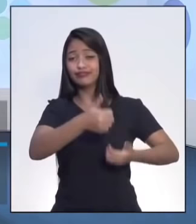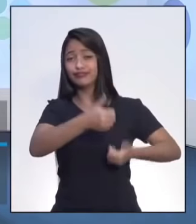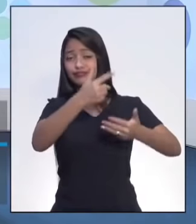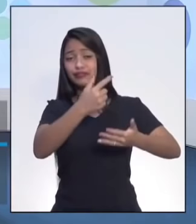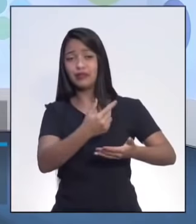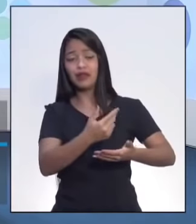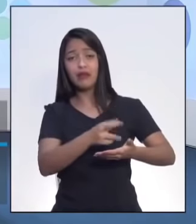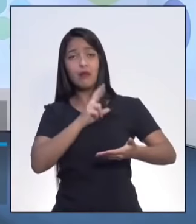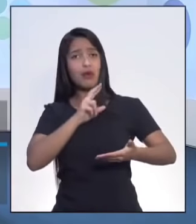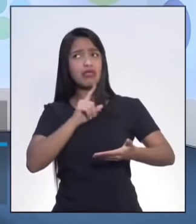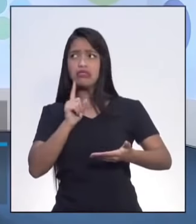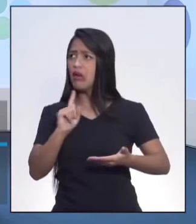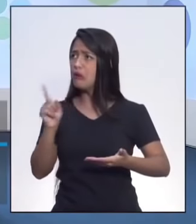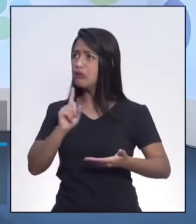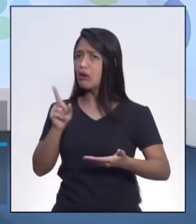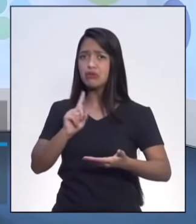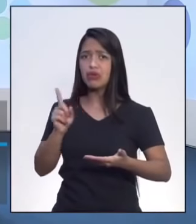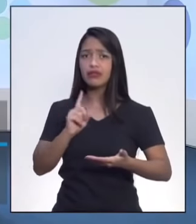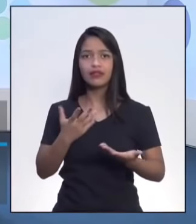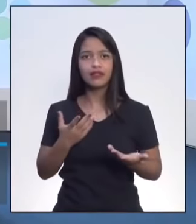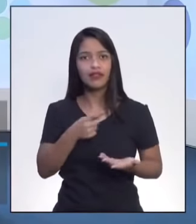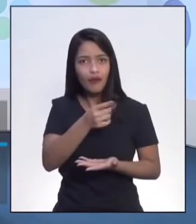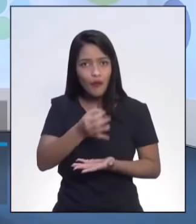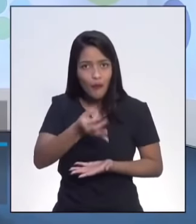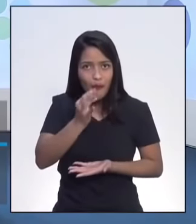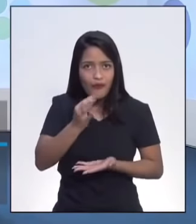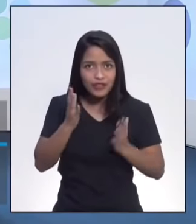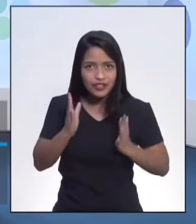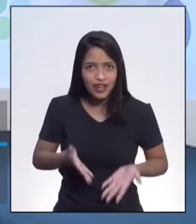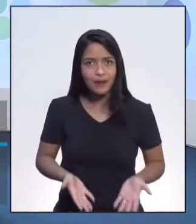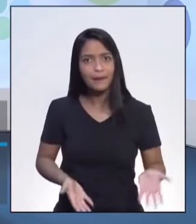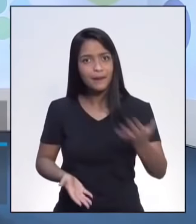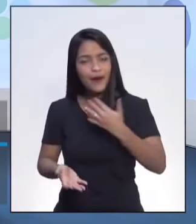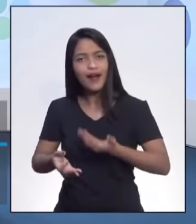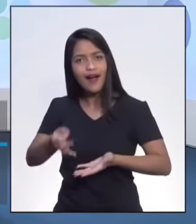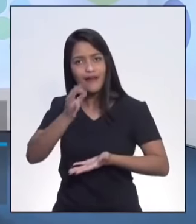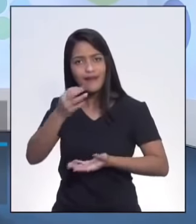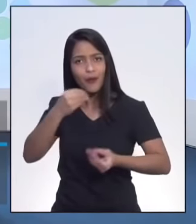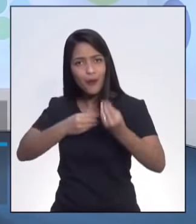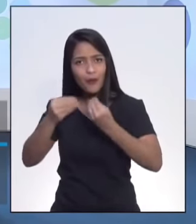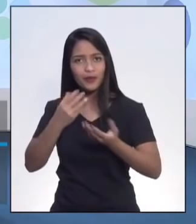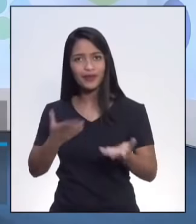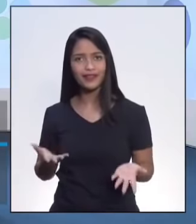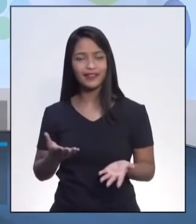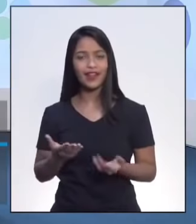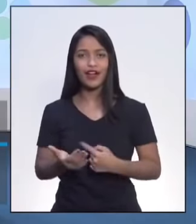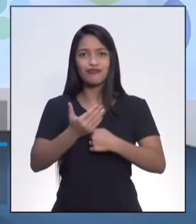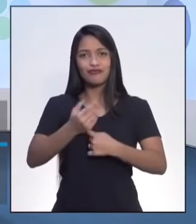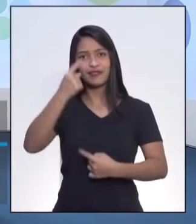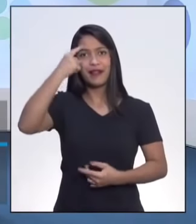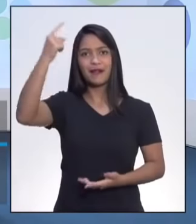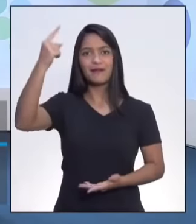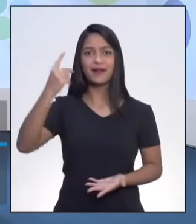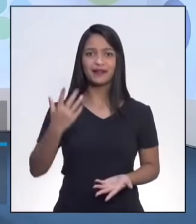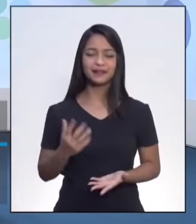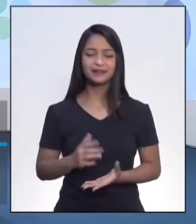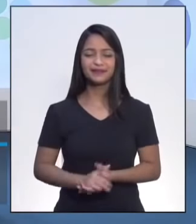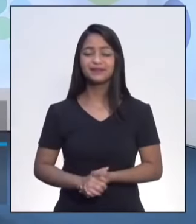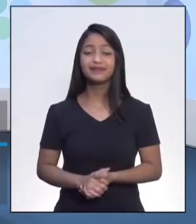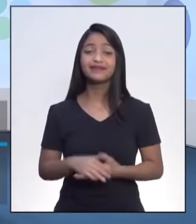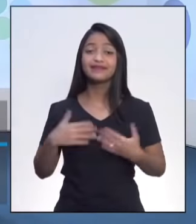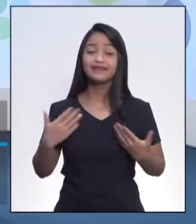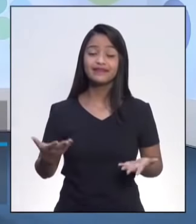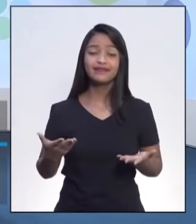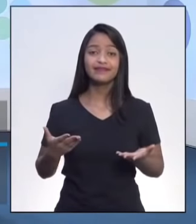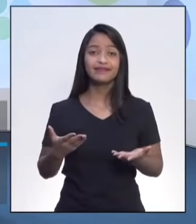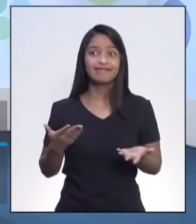a lembrar. Tomaram café, povo? Bora tomar café. Então, seguinte, o que a gente vai fazer? Para relembrar, porque, obviamente, se a gente